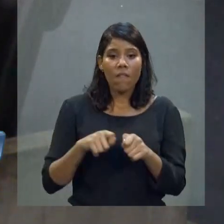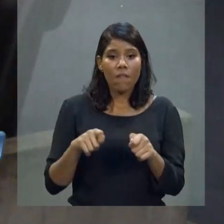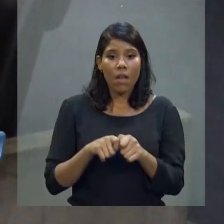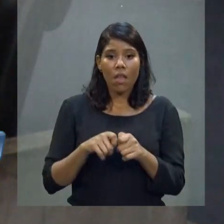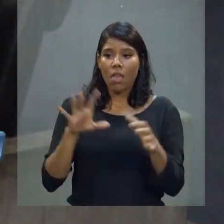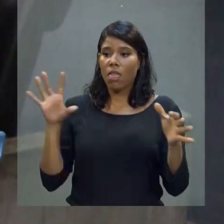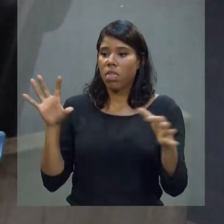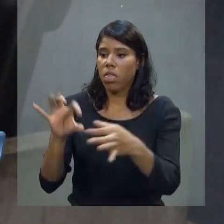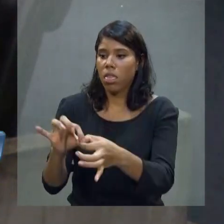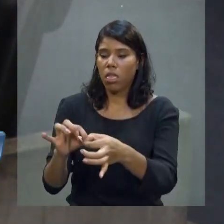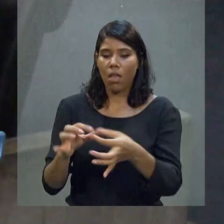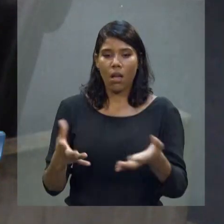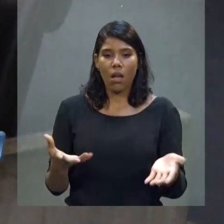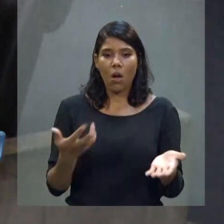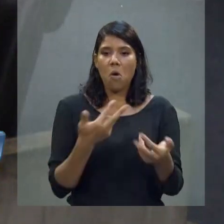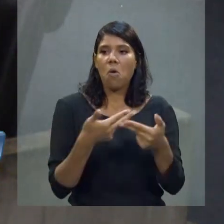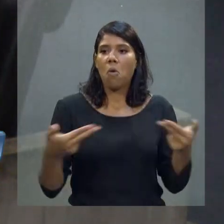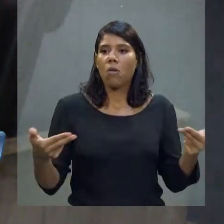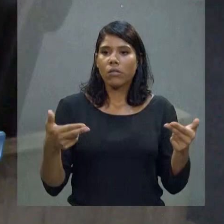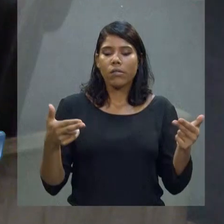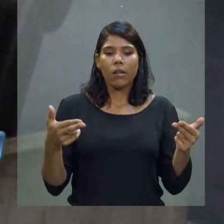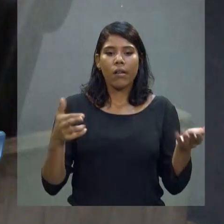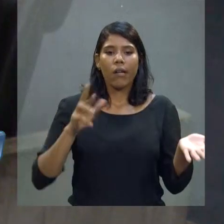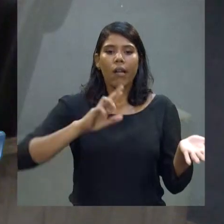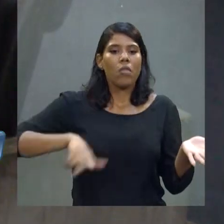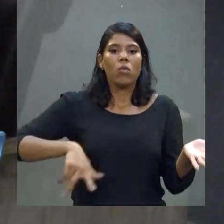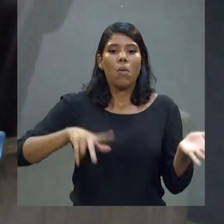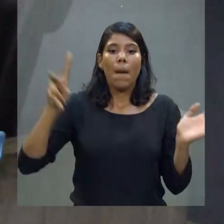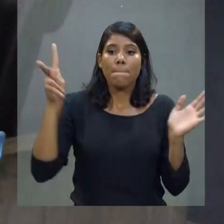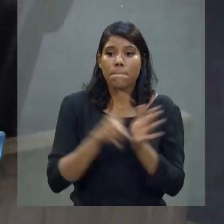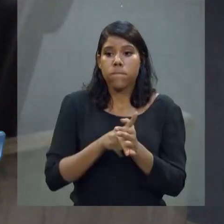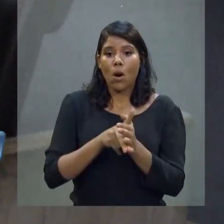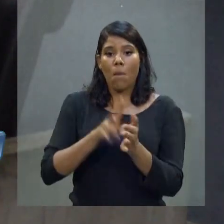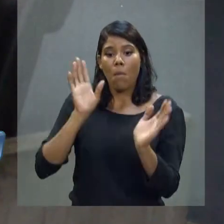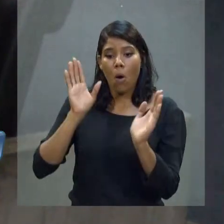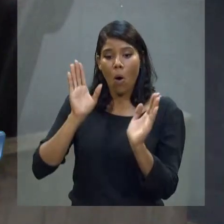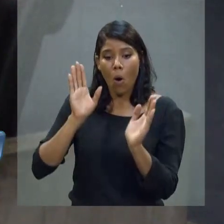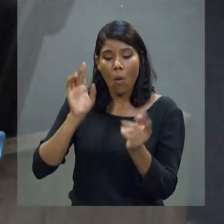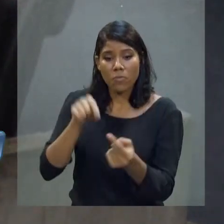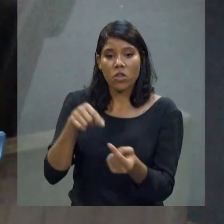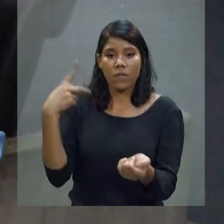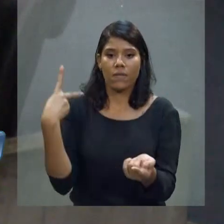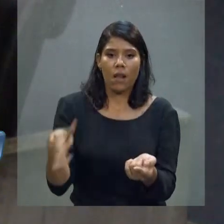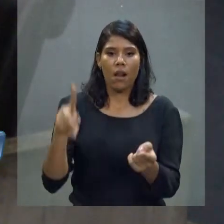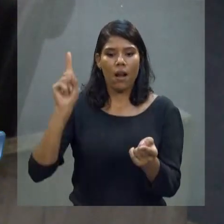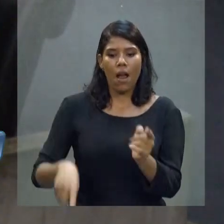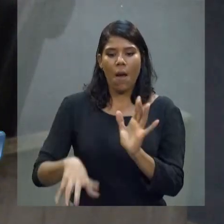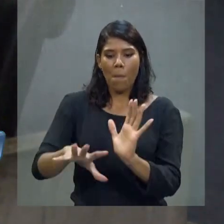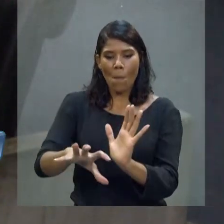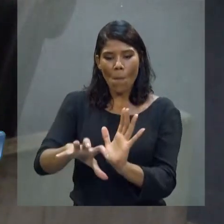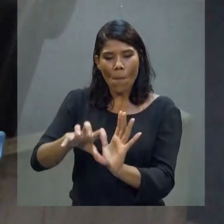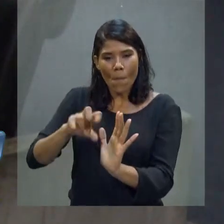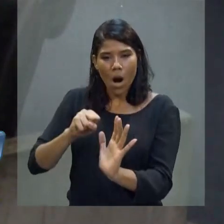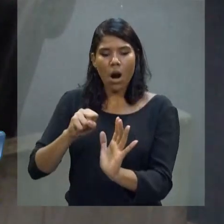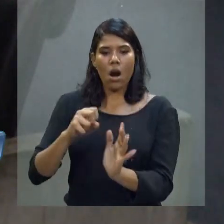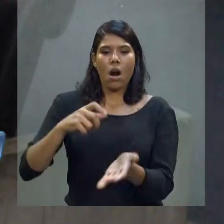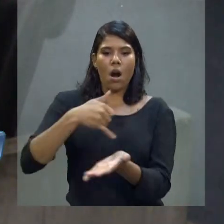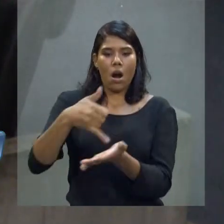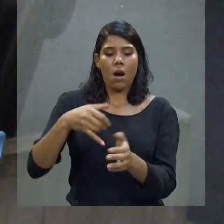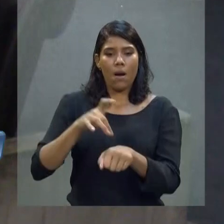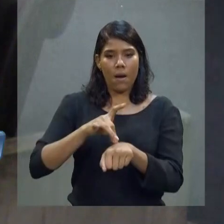outras coisas que não sejam relativas à sua finalidade, que é a extração de petróleo. Eu acho